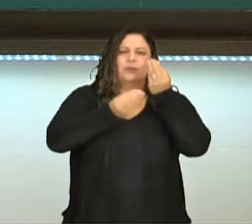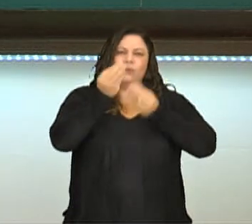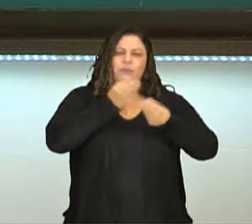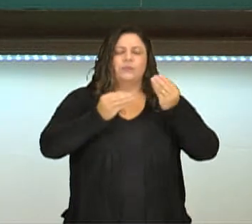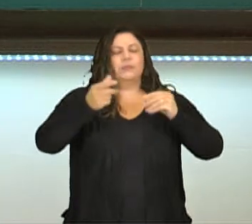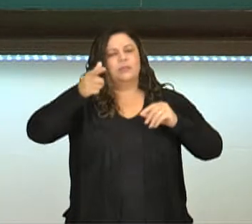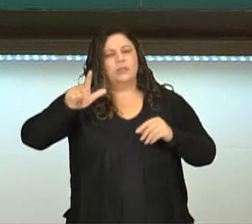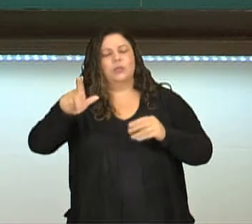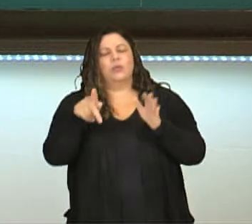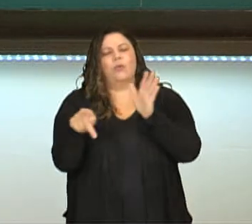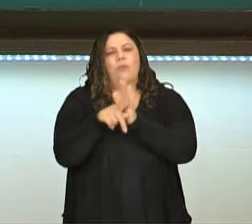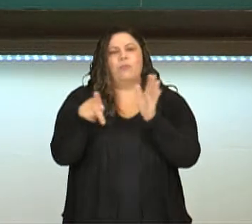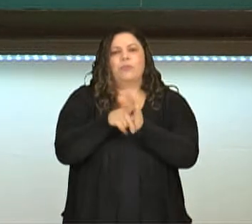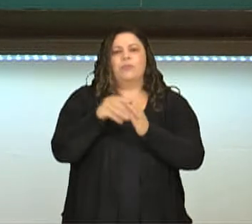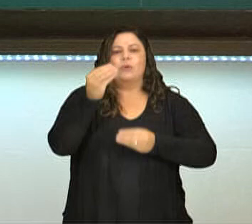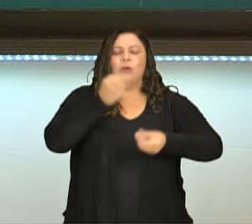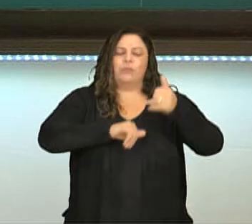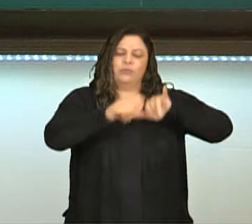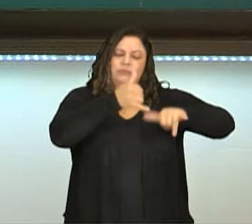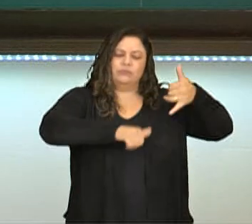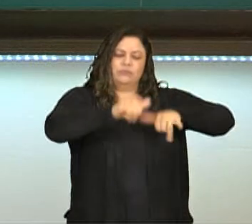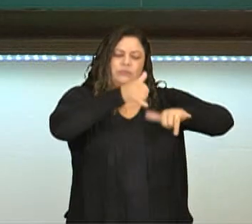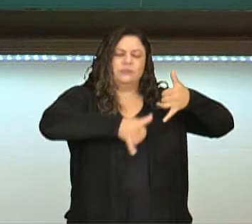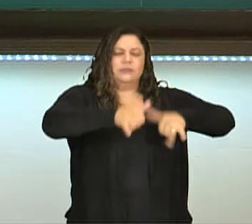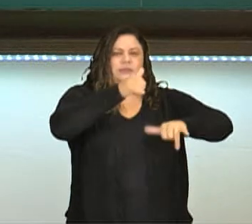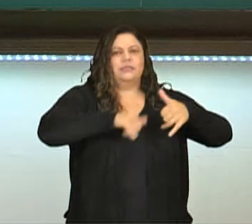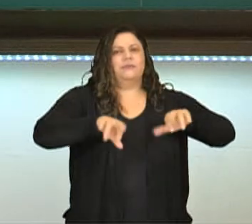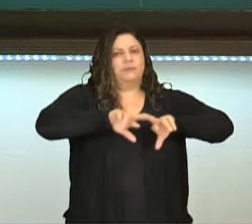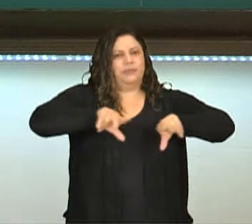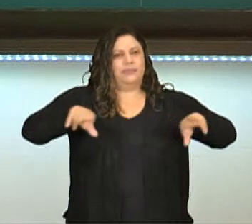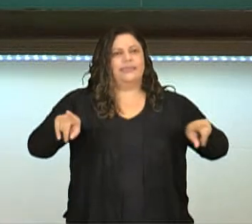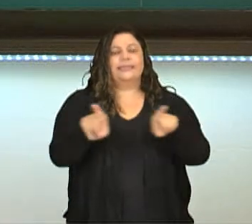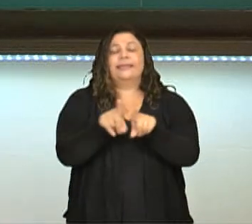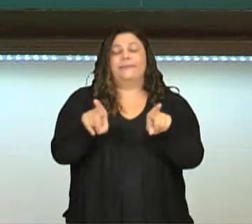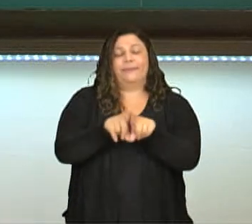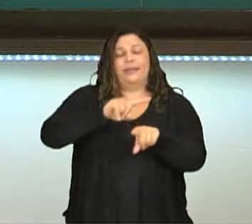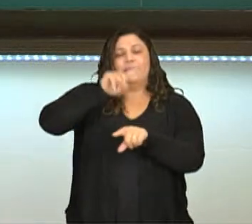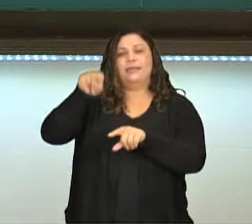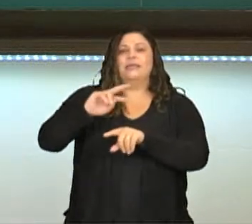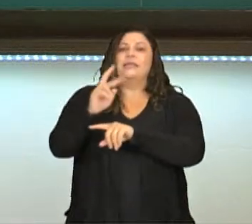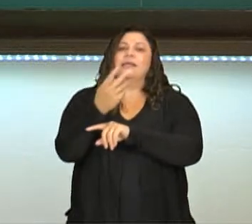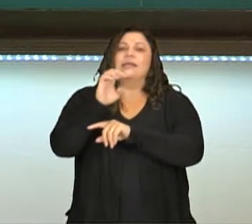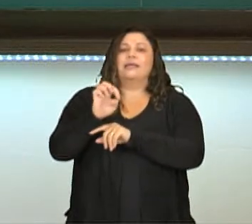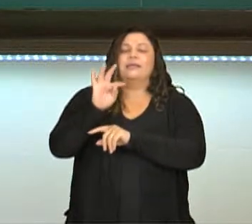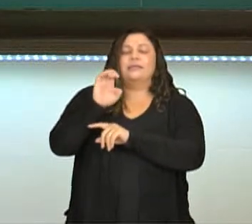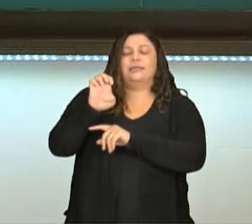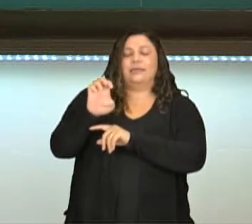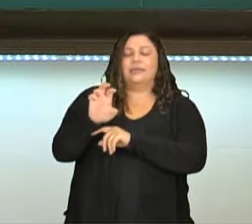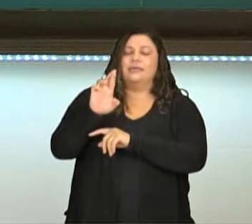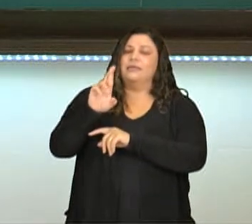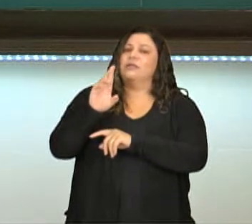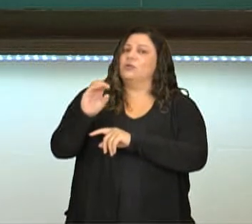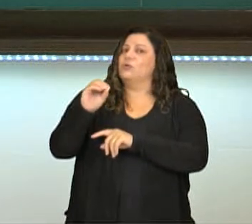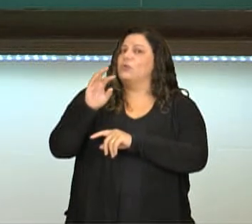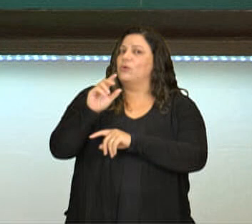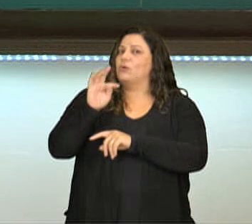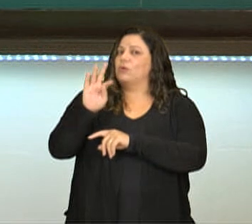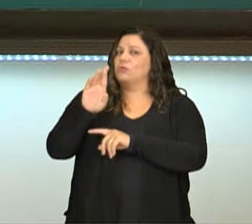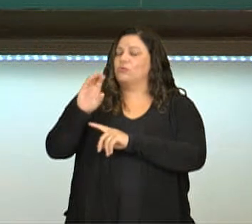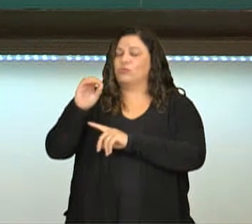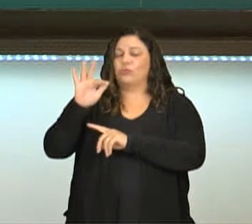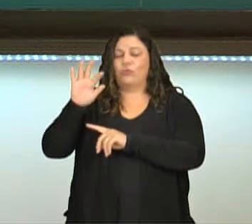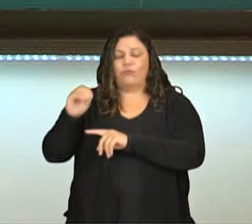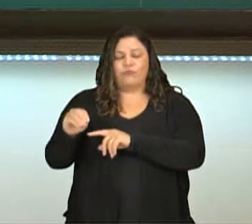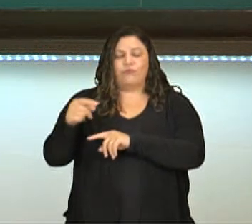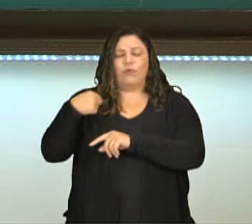próprio alimento de uma maneira química, por quimiossíntese, e os seres heterótrofos que não produzem o próprio alimento, como nós